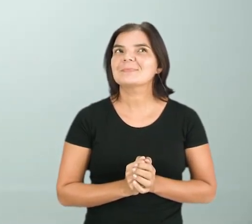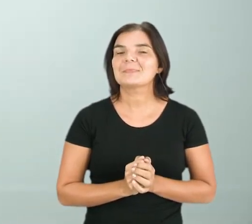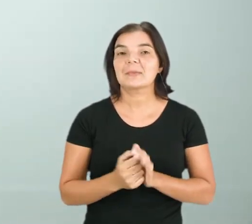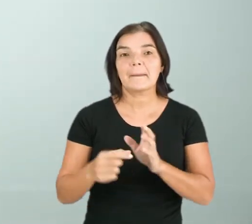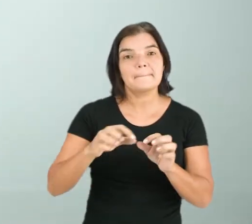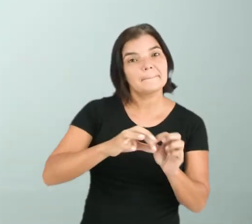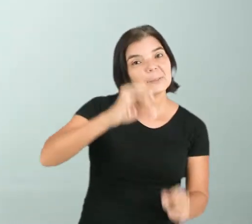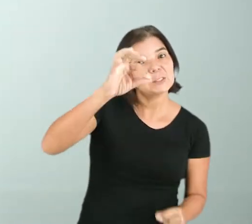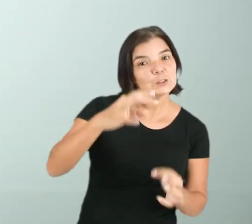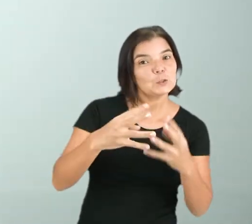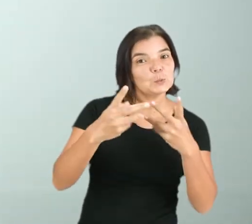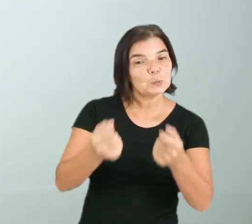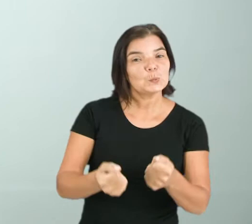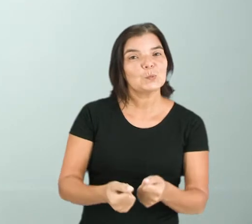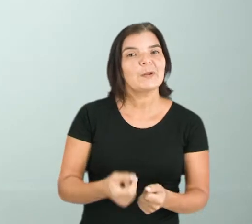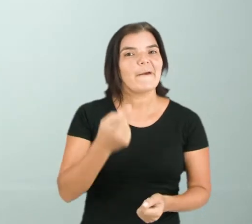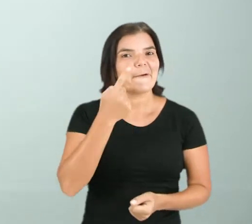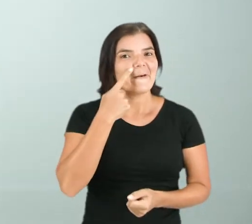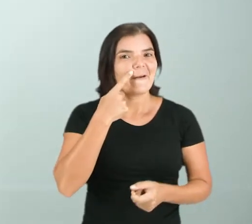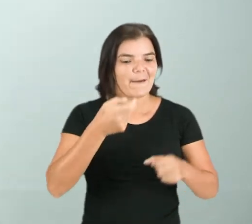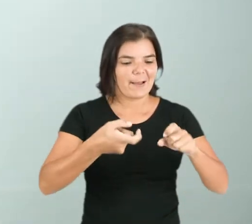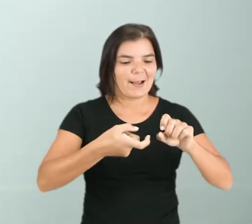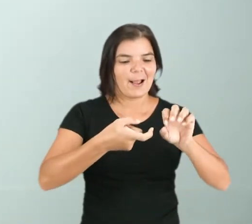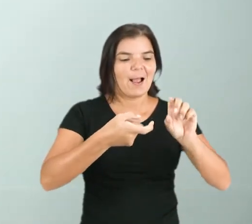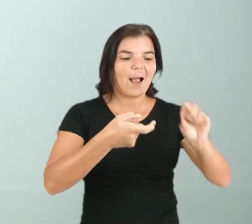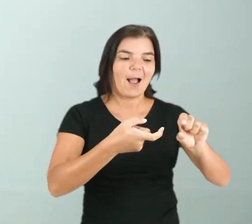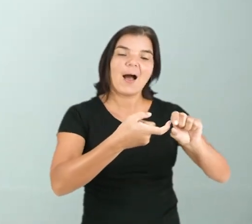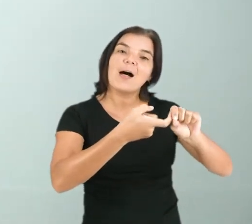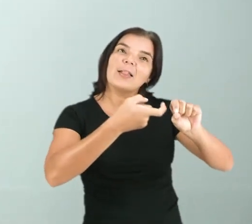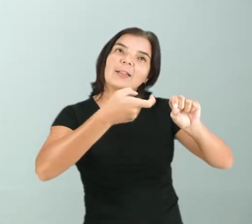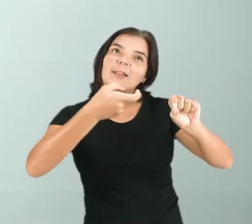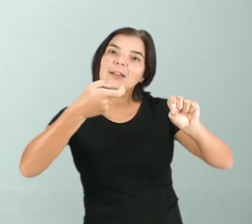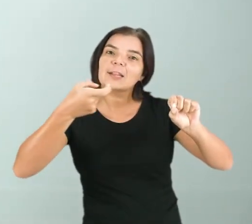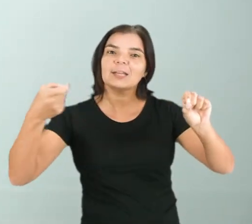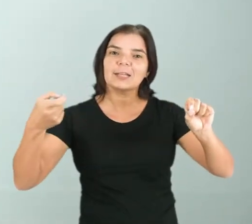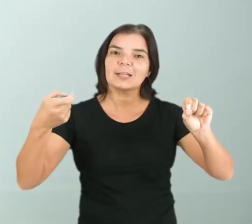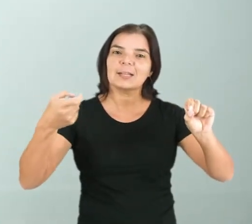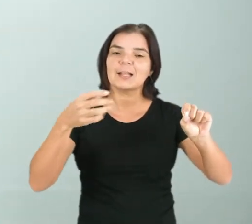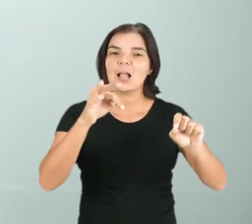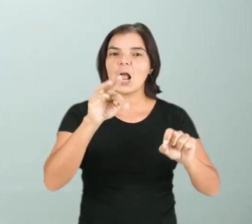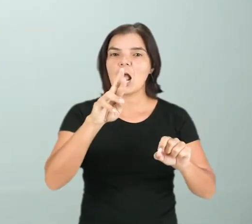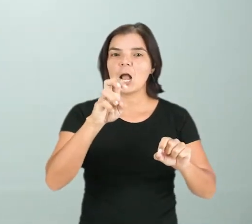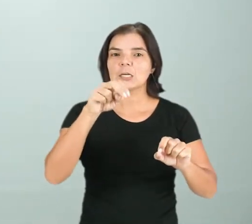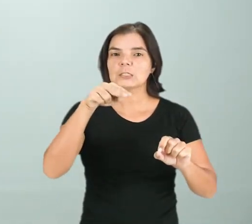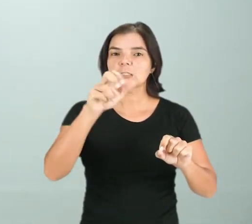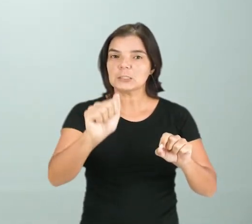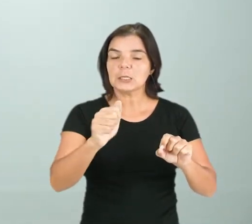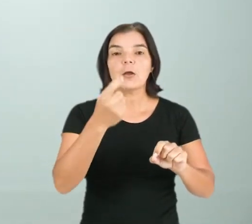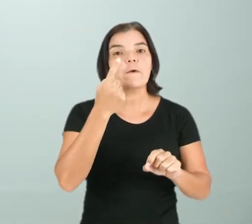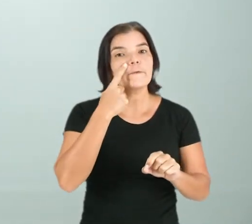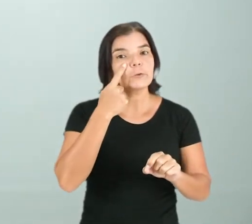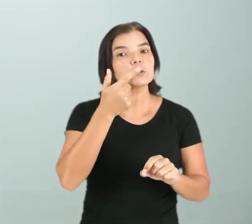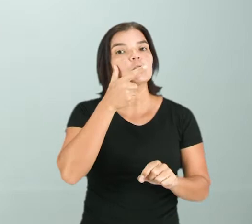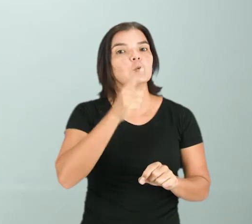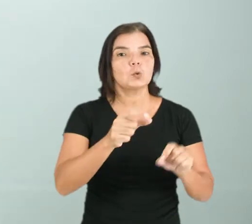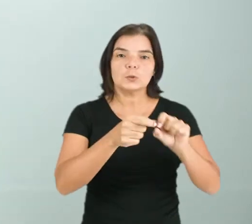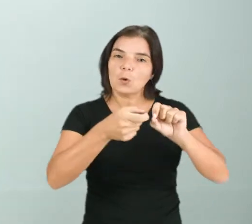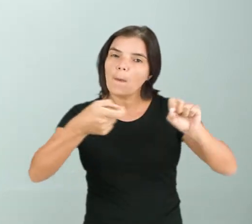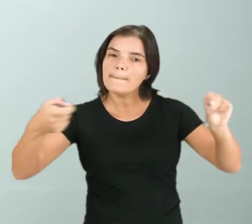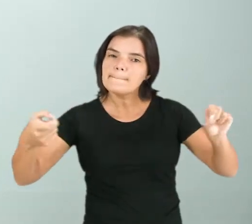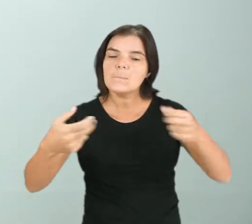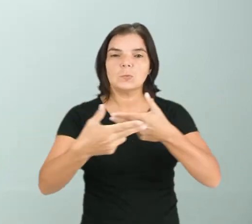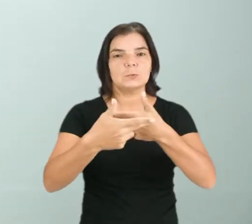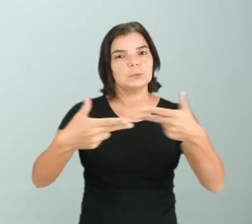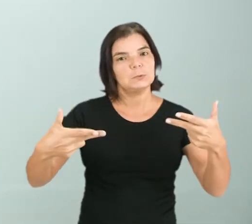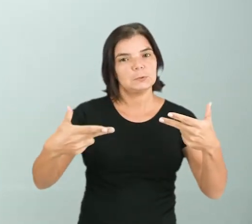Para medir tudo. Vocês viram lá que apareceu a trena no folha aqui, ó. Apareceu a trena aqui. Com a trena você consegue medir muitas